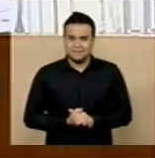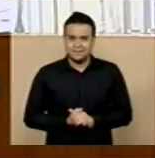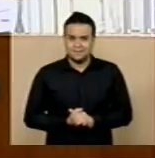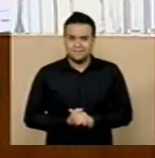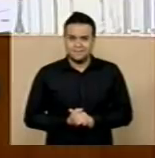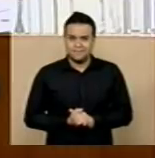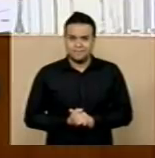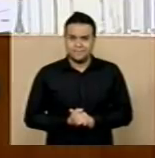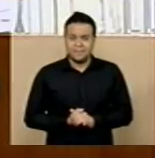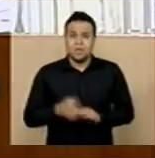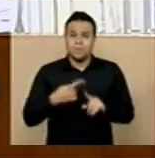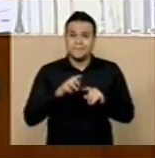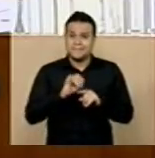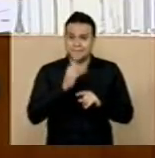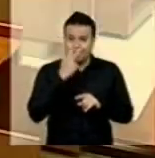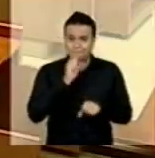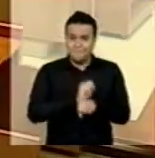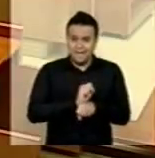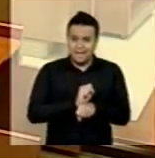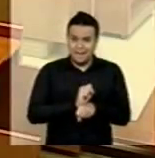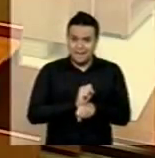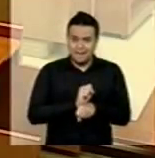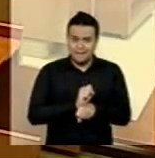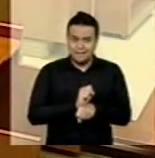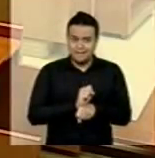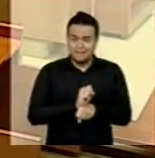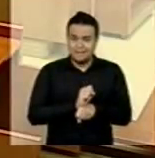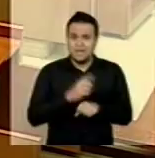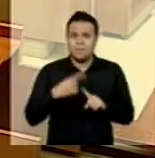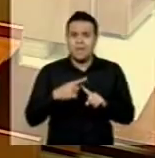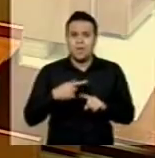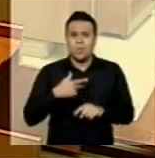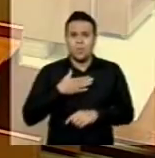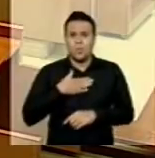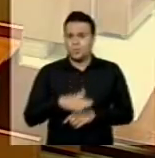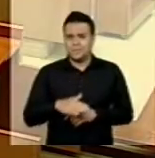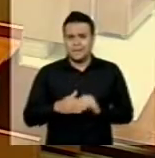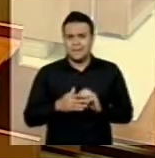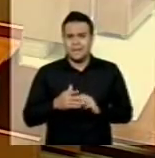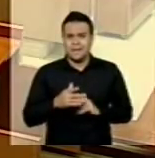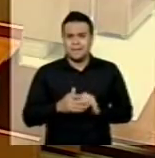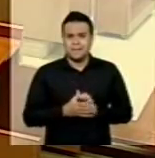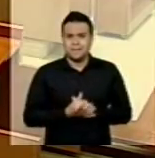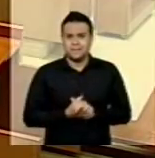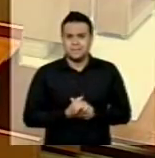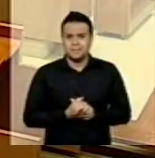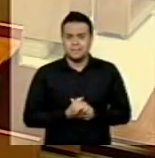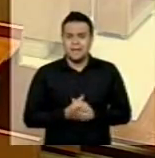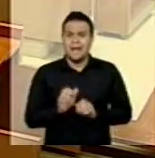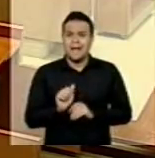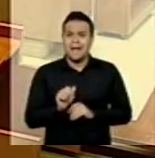avançarmos um pouco mais, ministro. Eu, por exemplo, também tenho no gabinete, e não gostaria de passar por relapso, né,